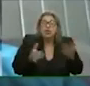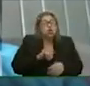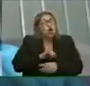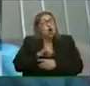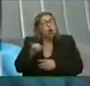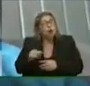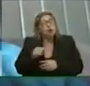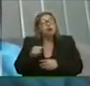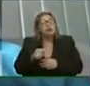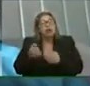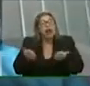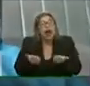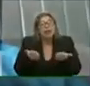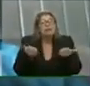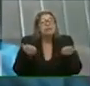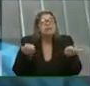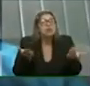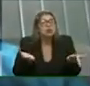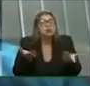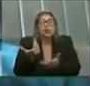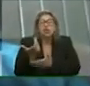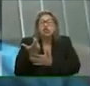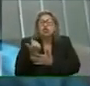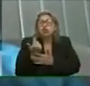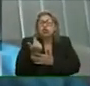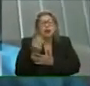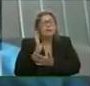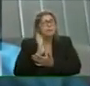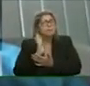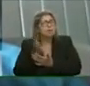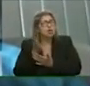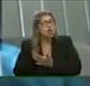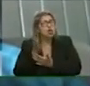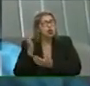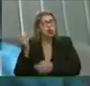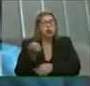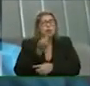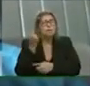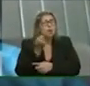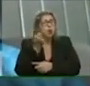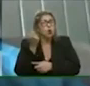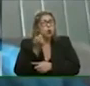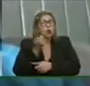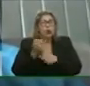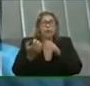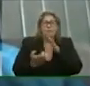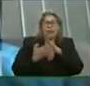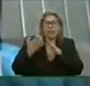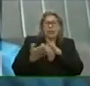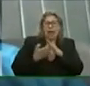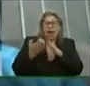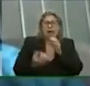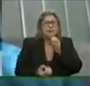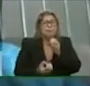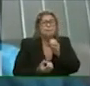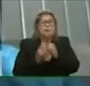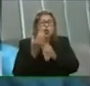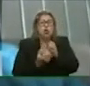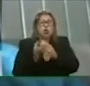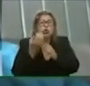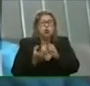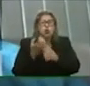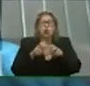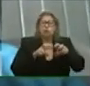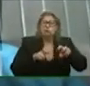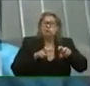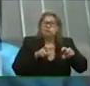oportunidade, abrindo mão de bilhões de reais que o povo do Rio Grande do Sul, que os empresários, que os produtores, né,